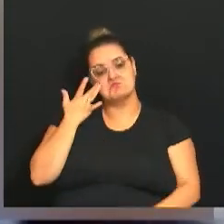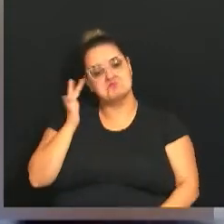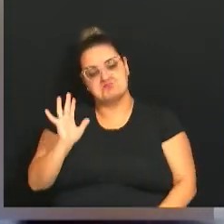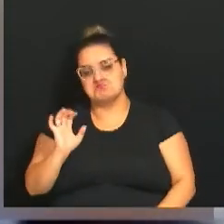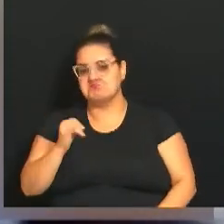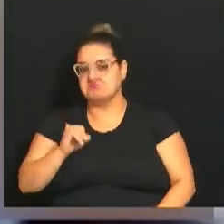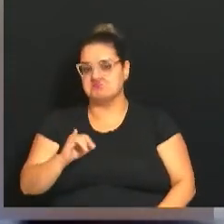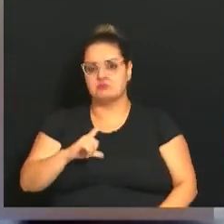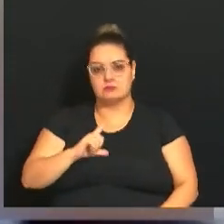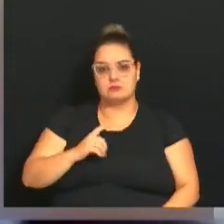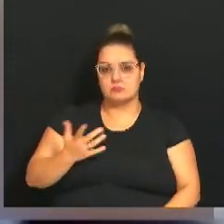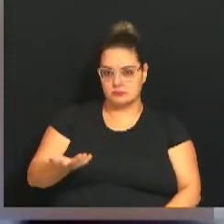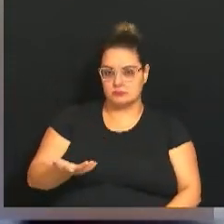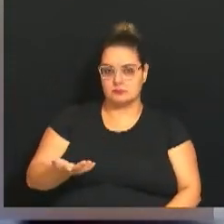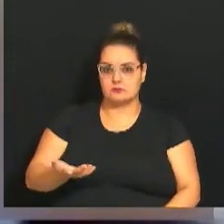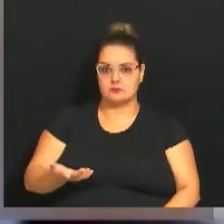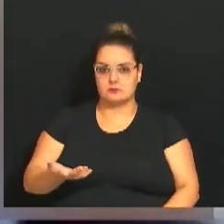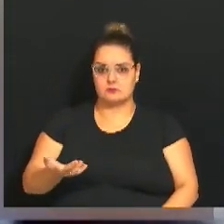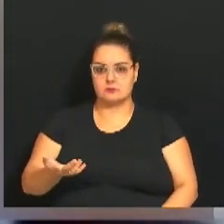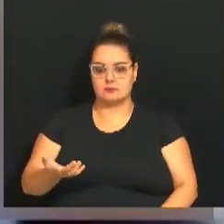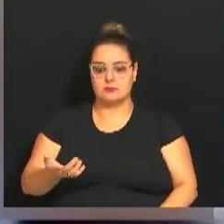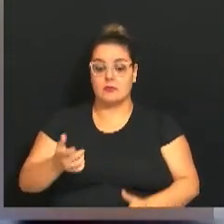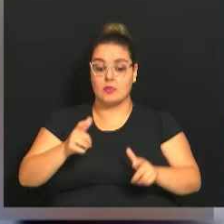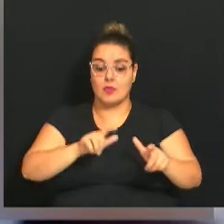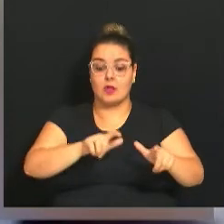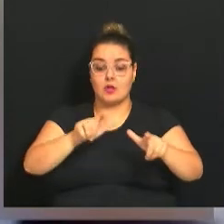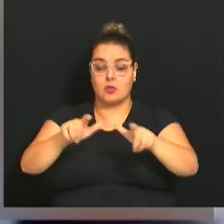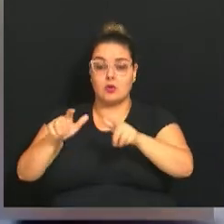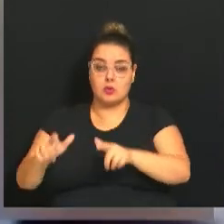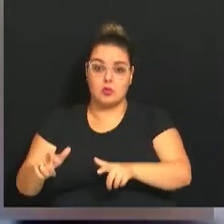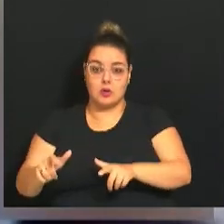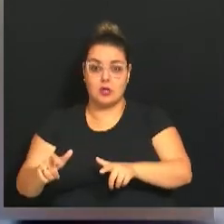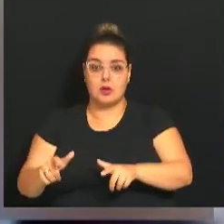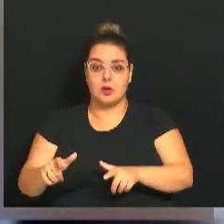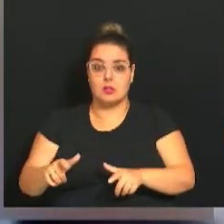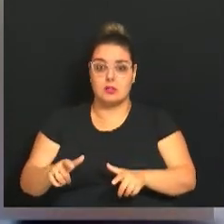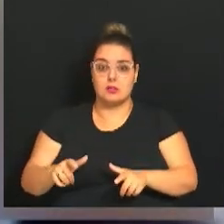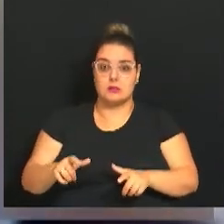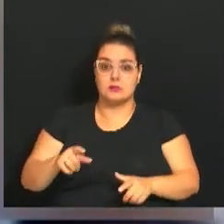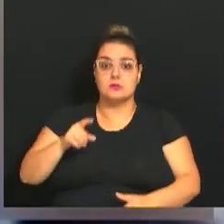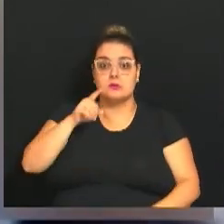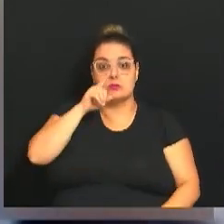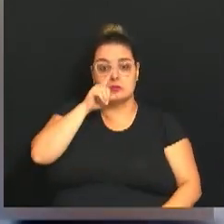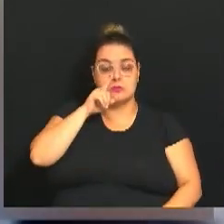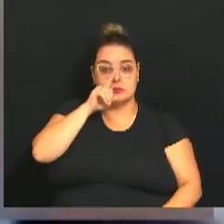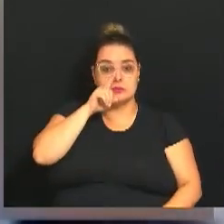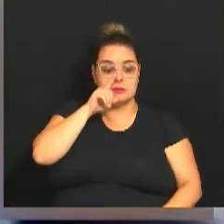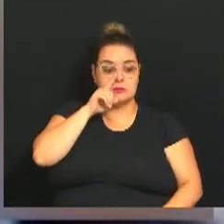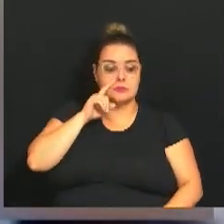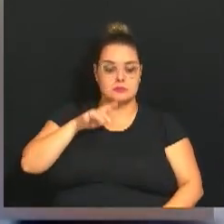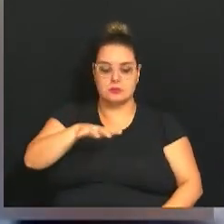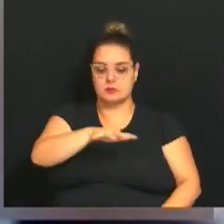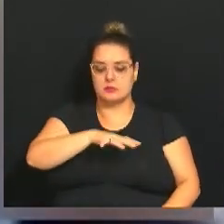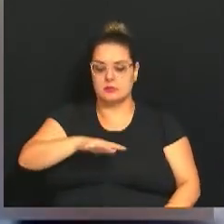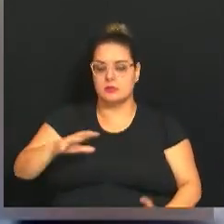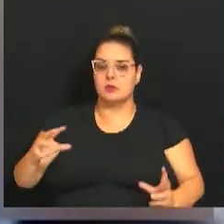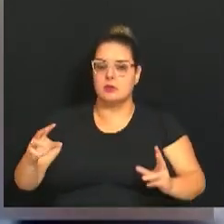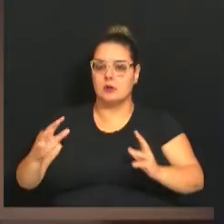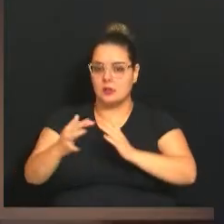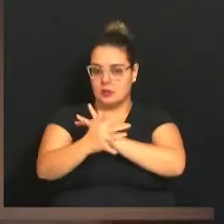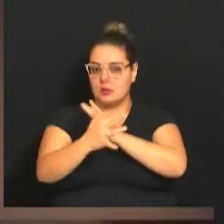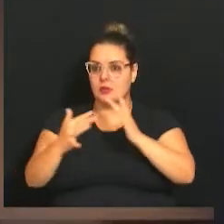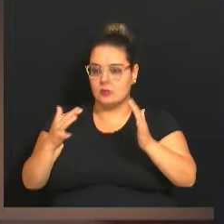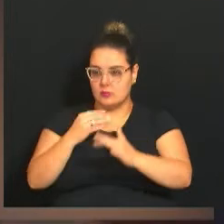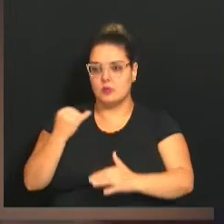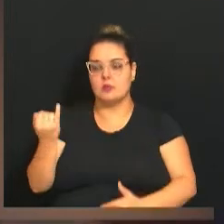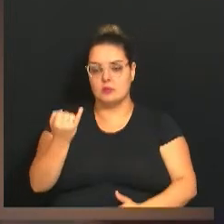existe, colocadas em locais críticos na área urbana, né? Que é muito importante o monitoramento, né?